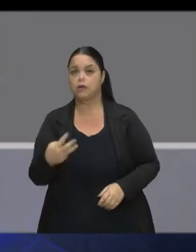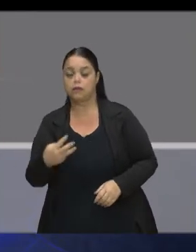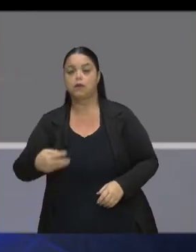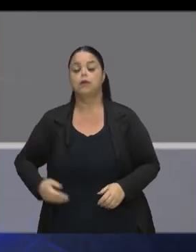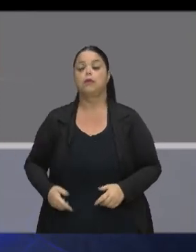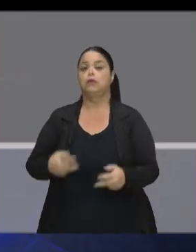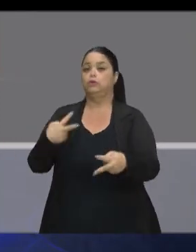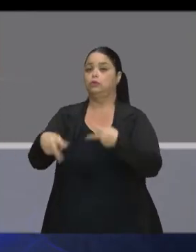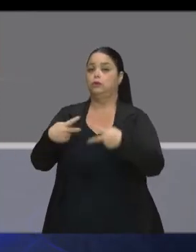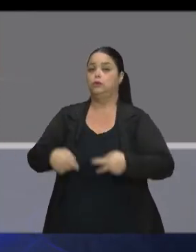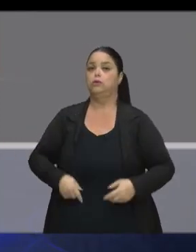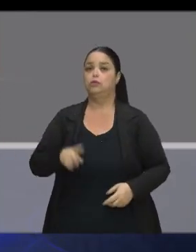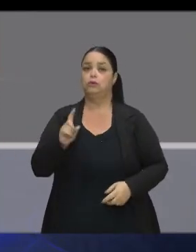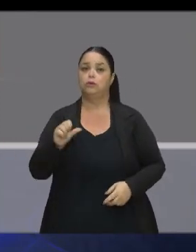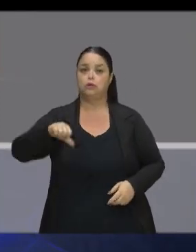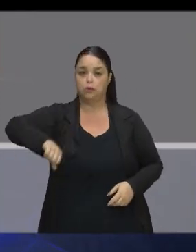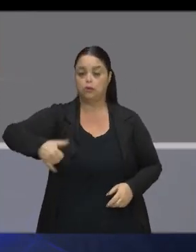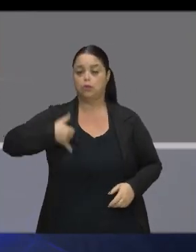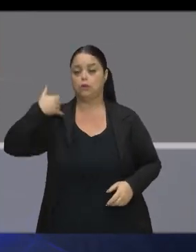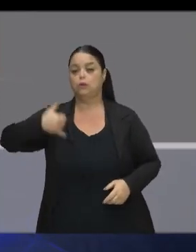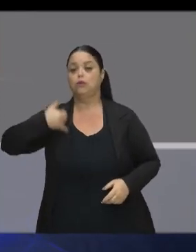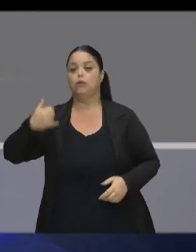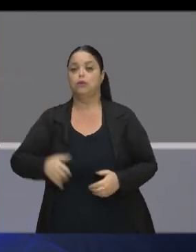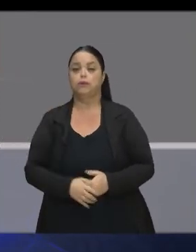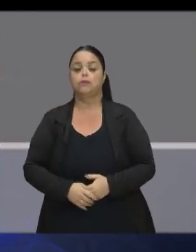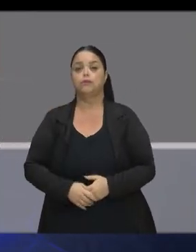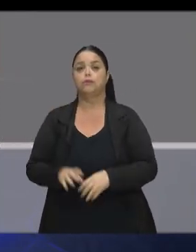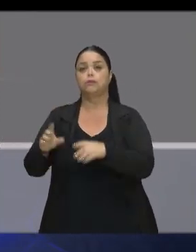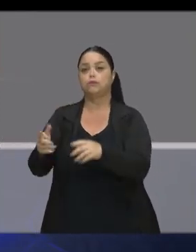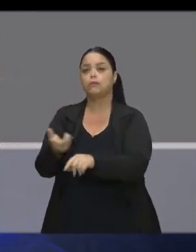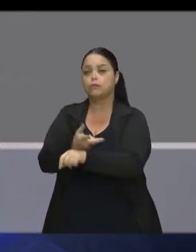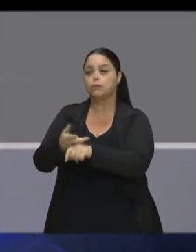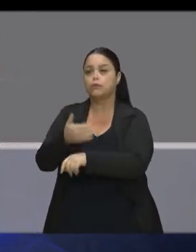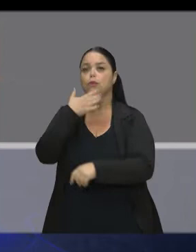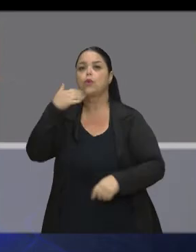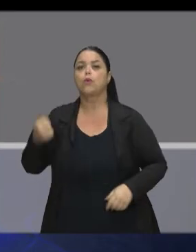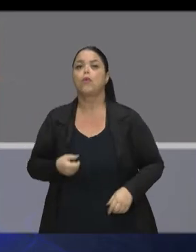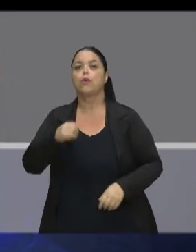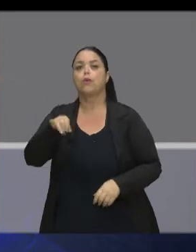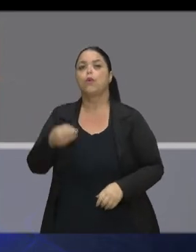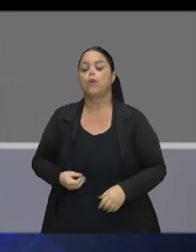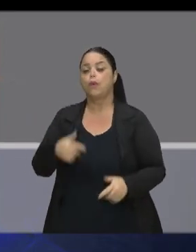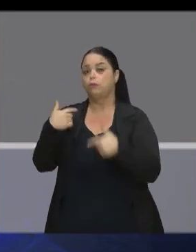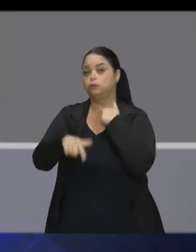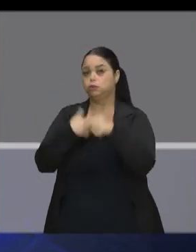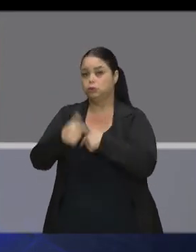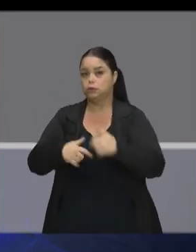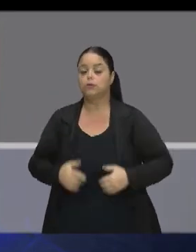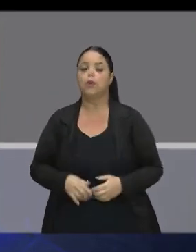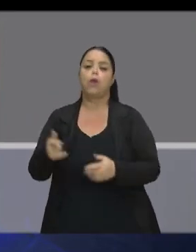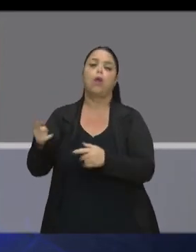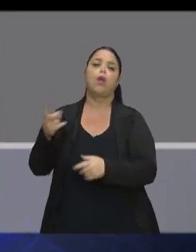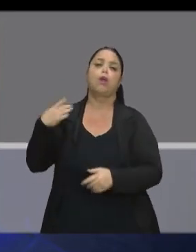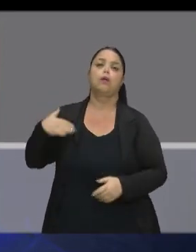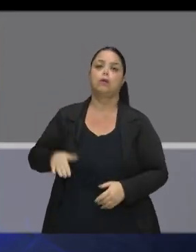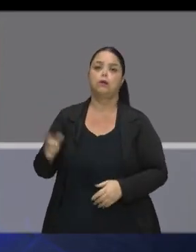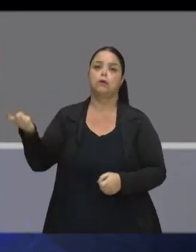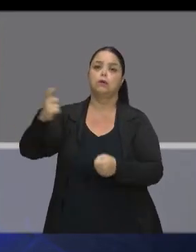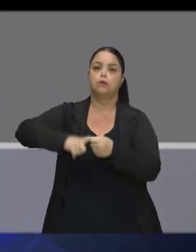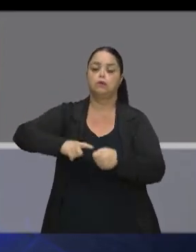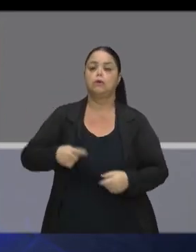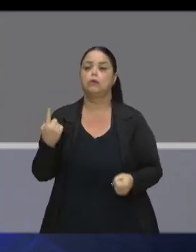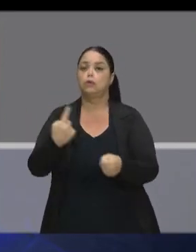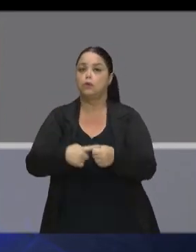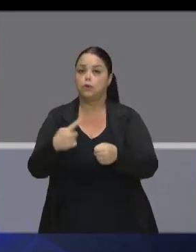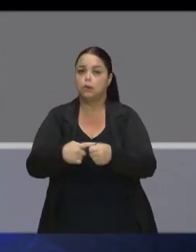Campos, aos 19 anos. Buscava melhores oportunidades de emprego. Desde sua chegada à